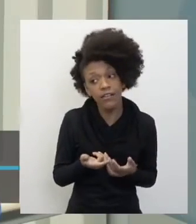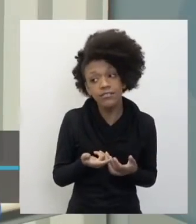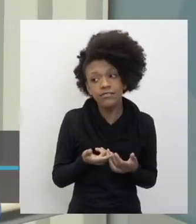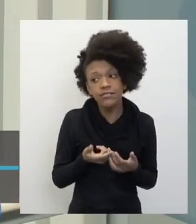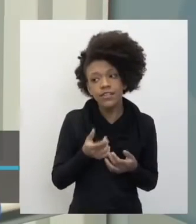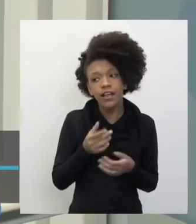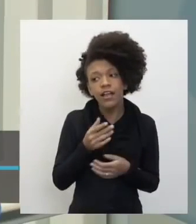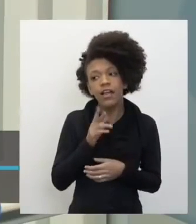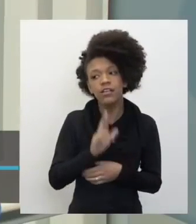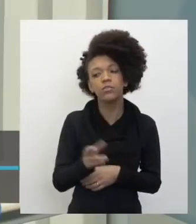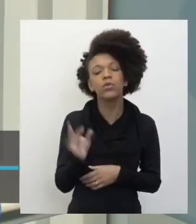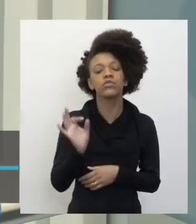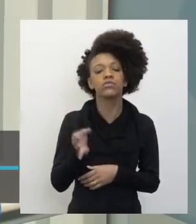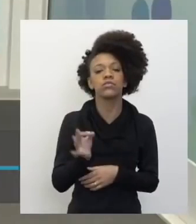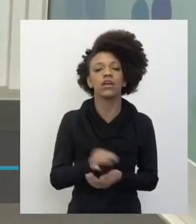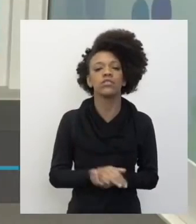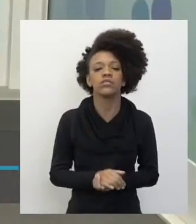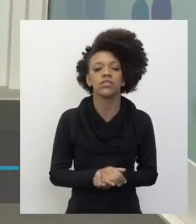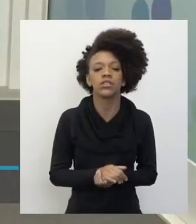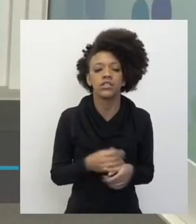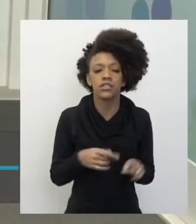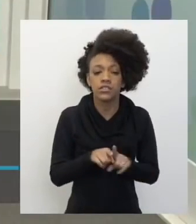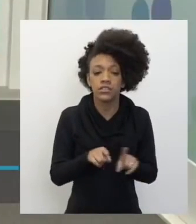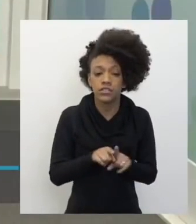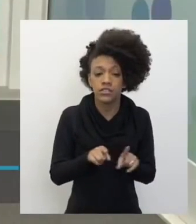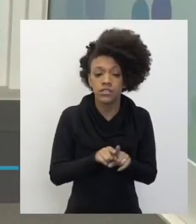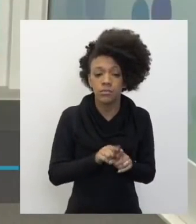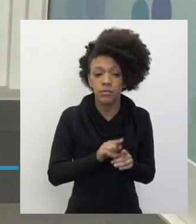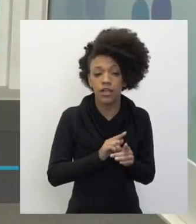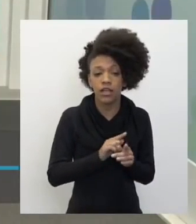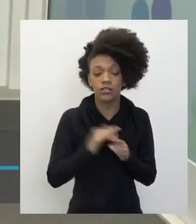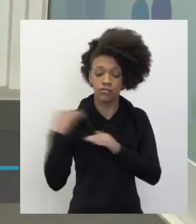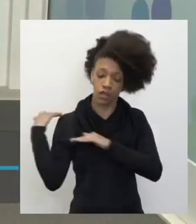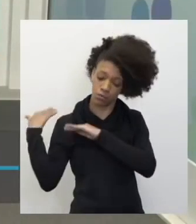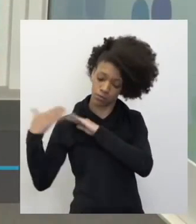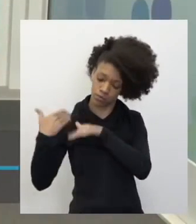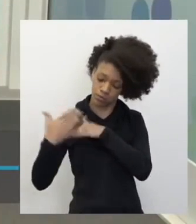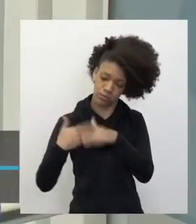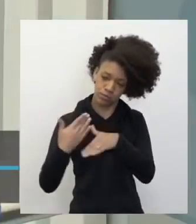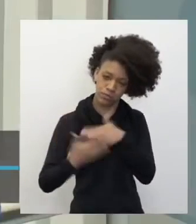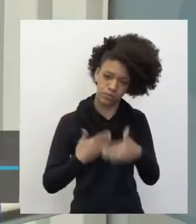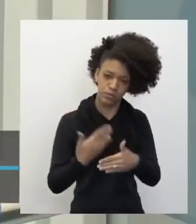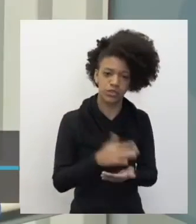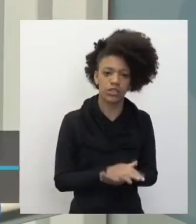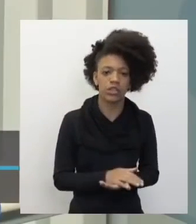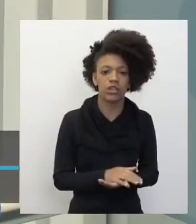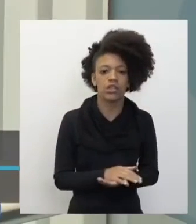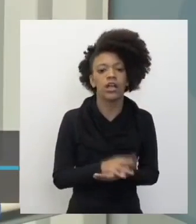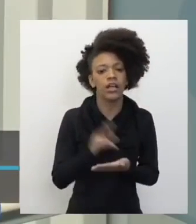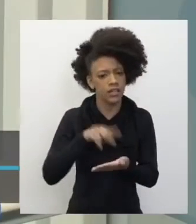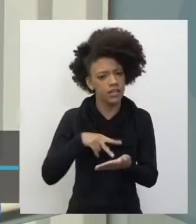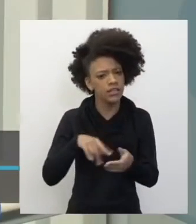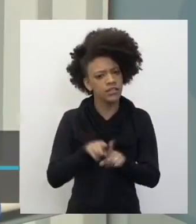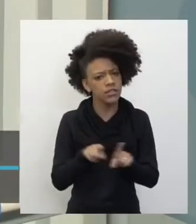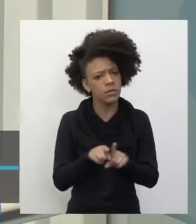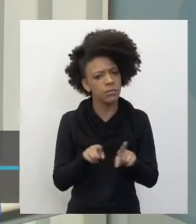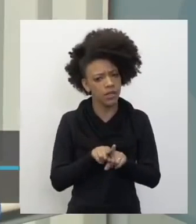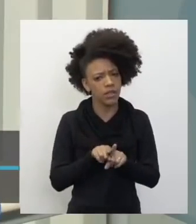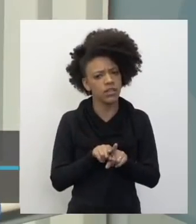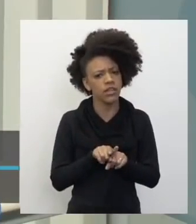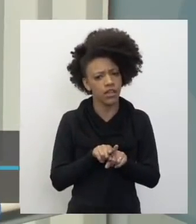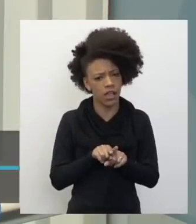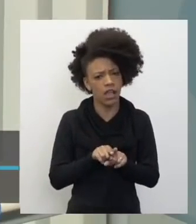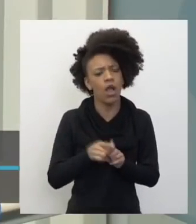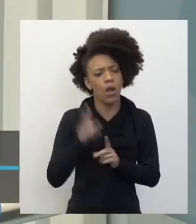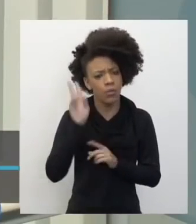Sim. respondeu certinho, né? E transmitida entre as gerações, não é? Li alguém aqui que colocou que é uma